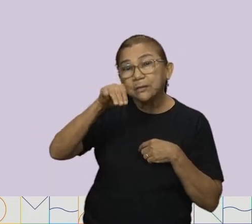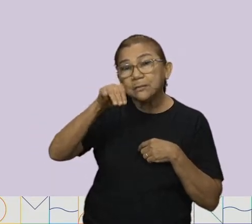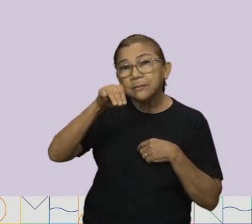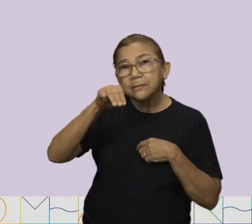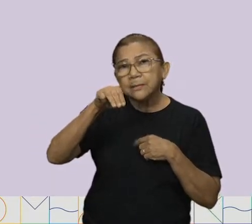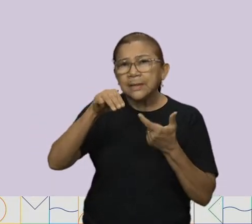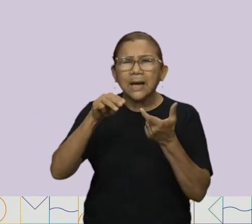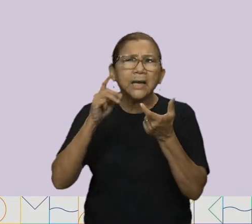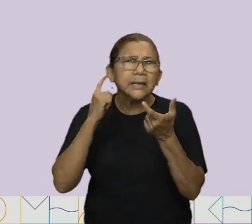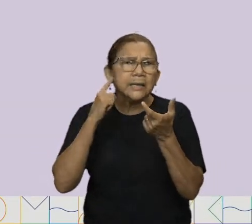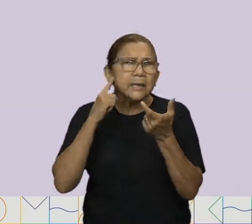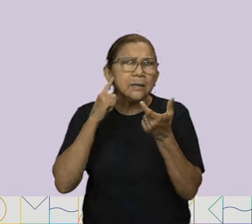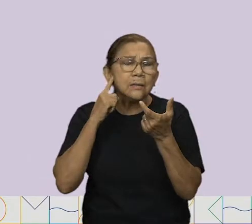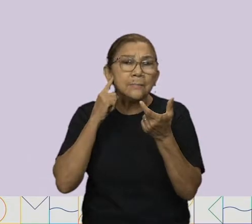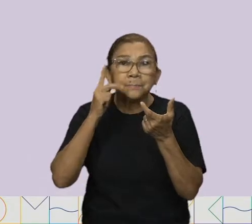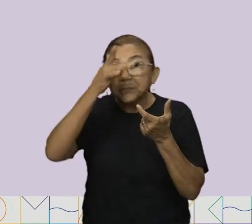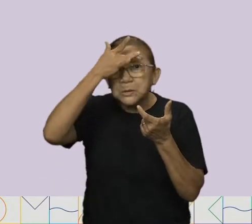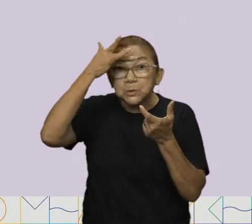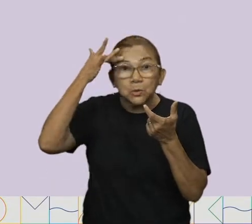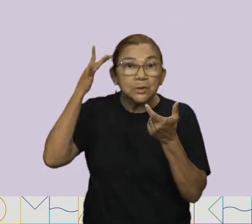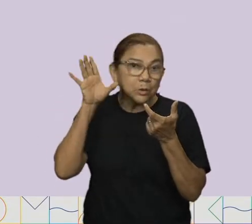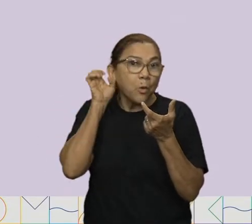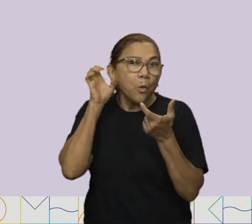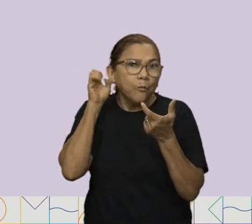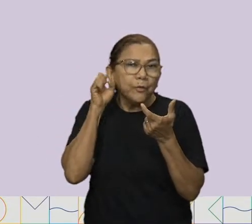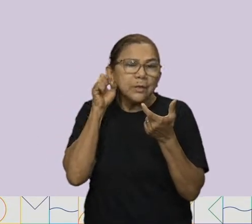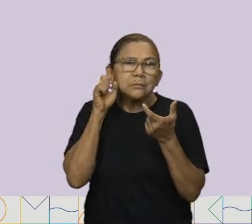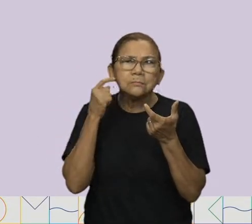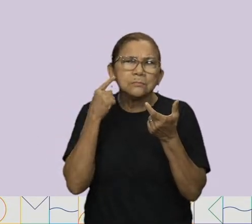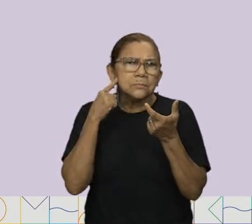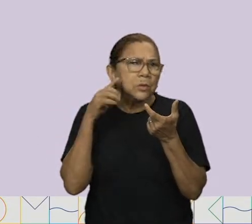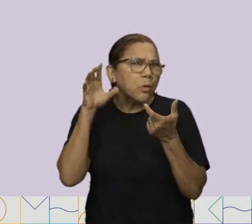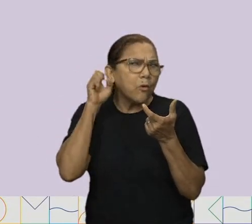I? Olha aí acontecendo a semivogal.